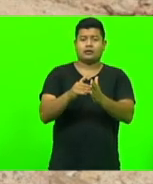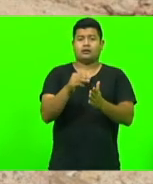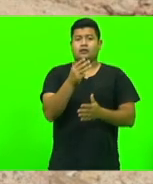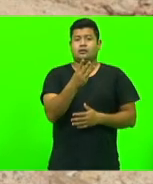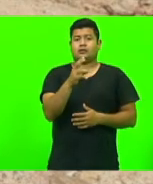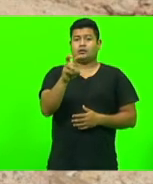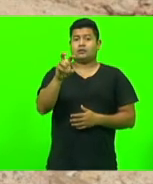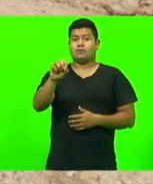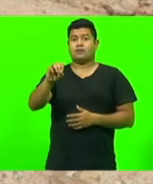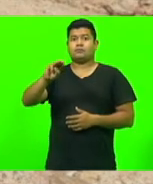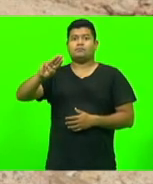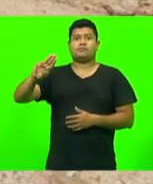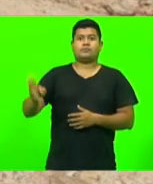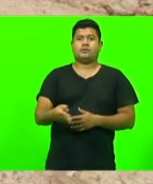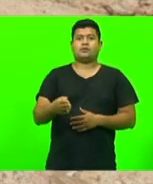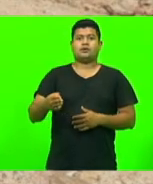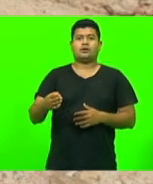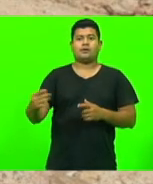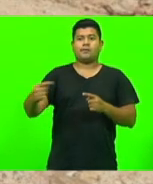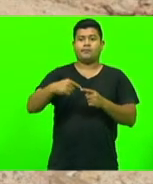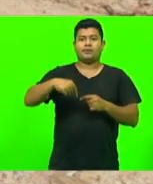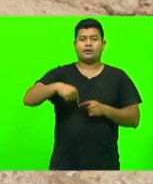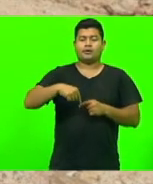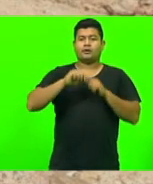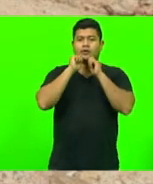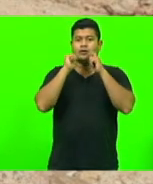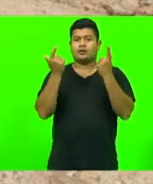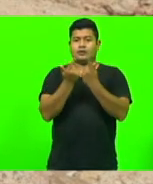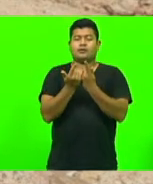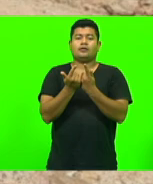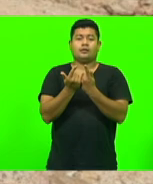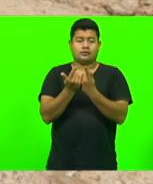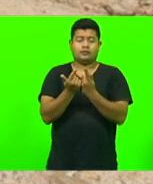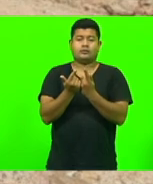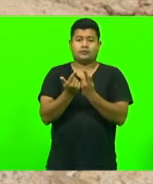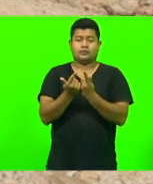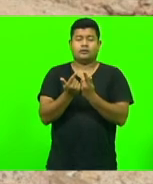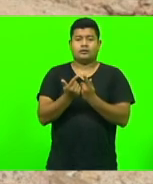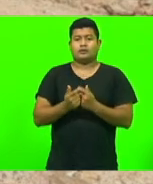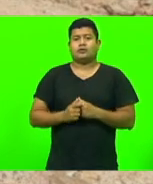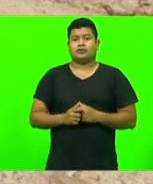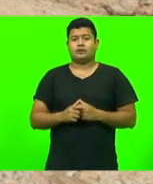da LESC, por parte do governo do Estado, e nós temos